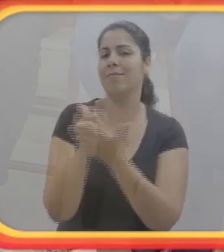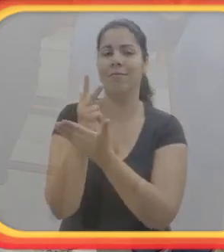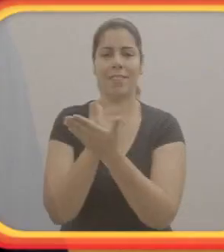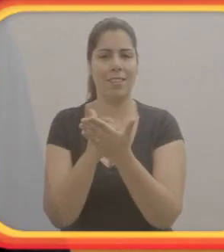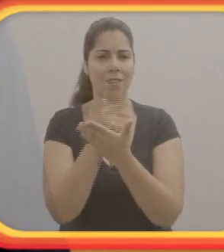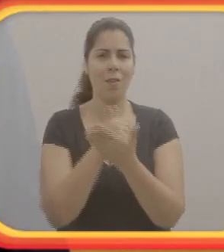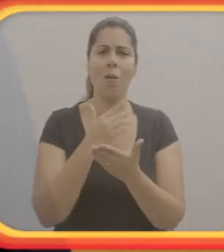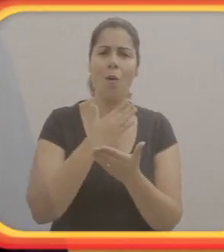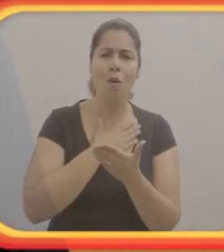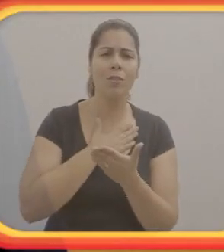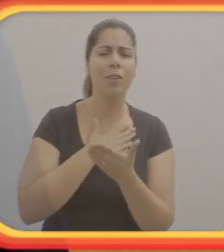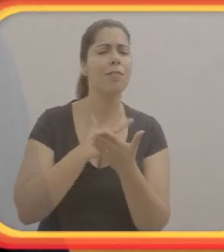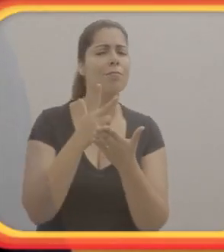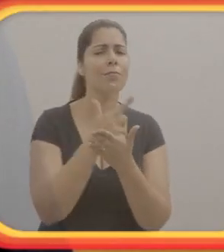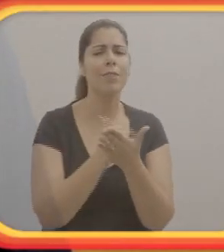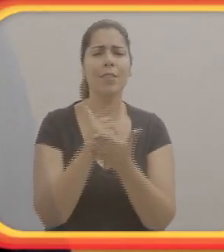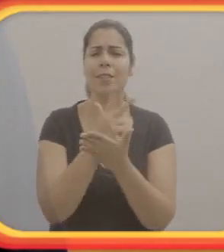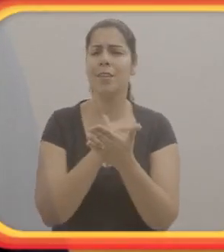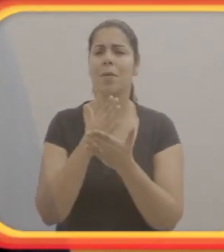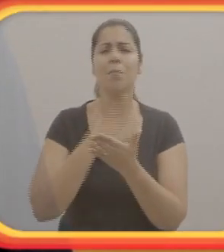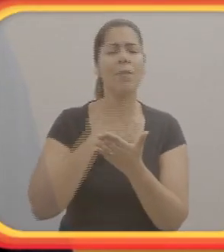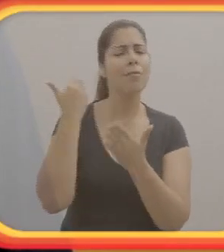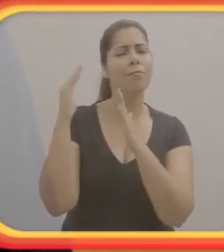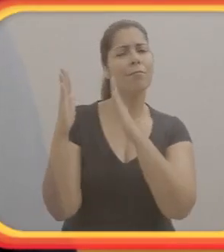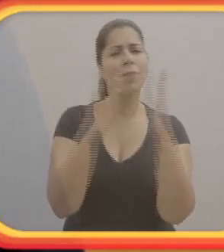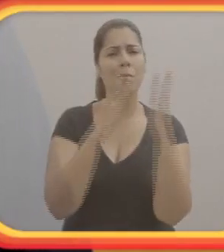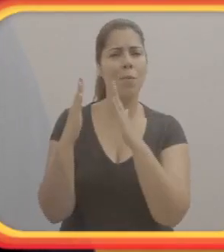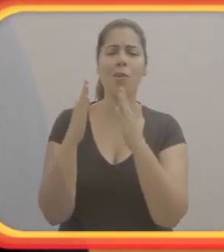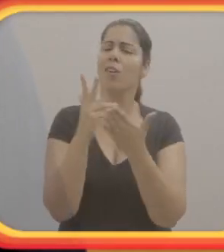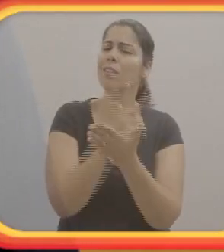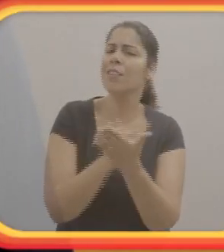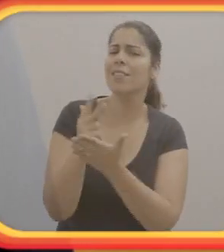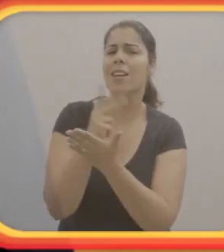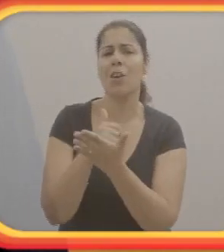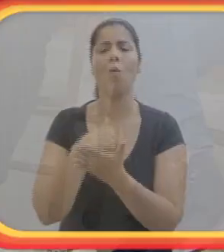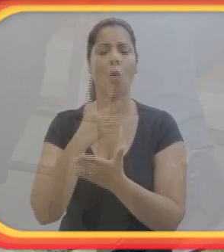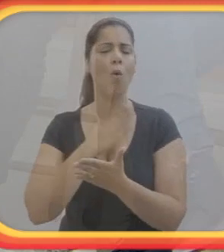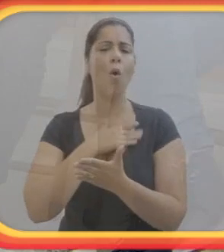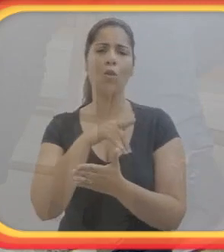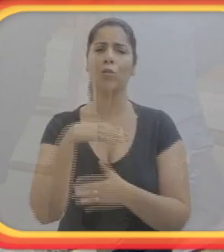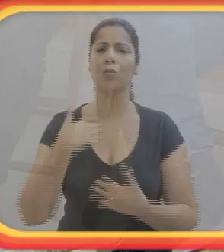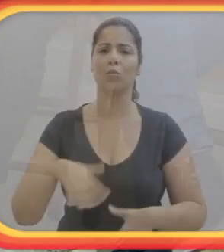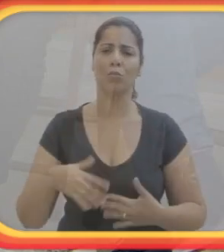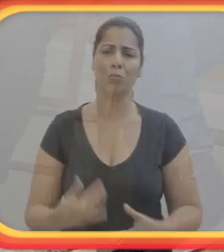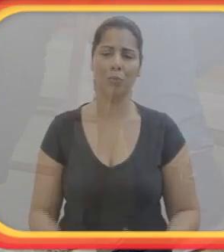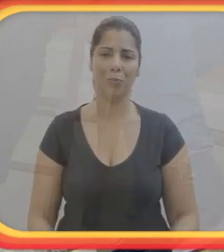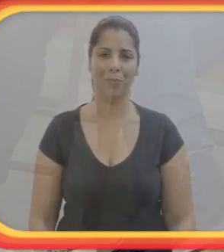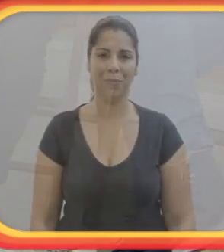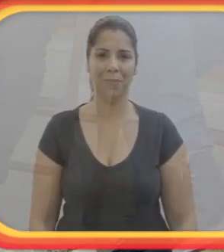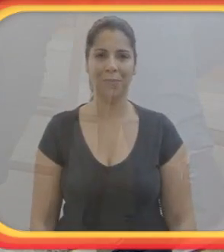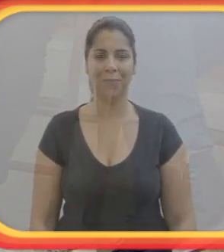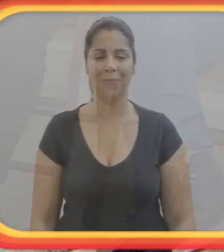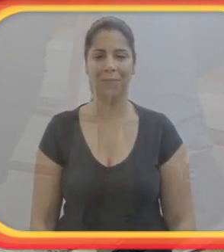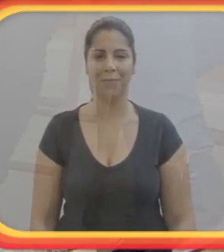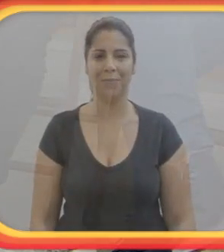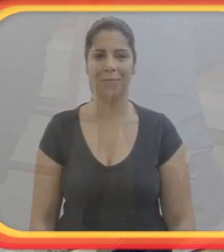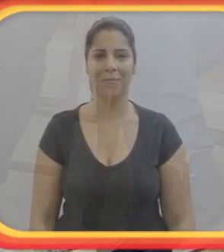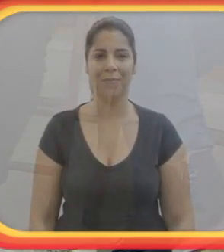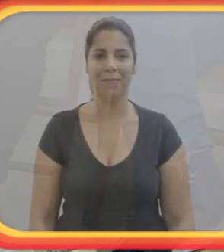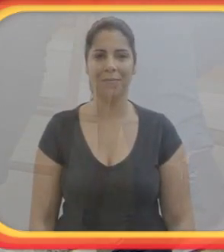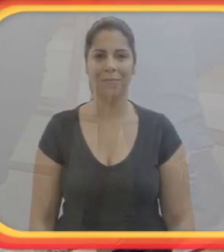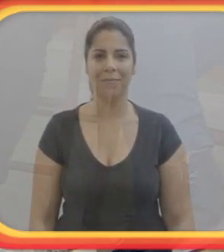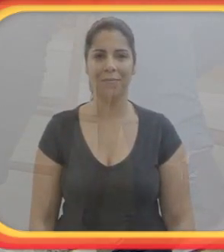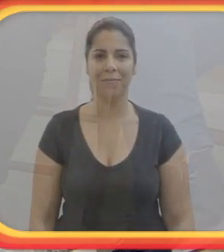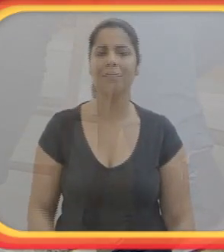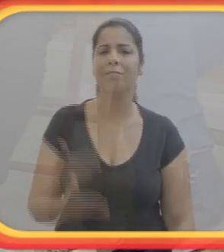criei. E quando você descobriu que você queria ser desenhista, por que você escolheu essa profissão? Bom, eu escolhi a profissão porque sempre desenhava,